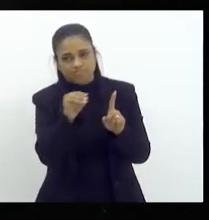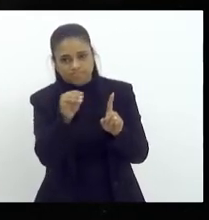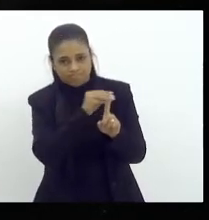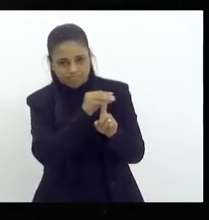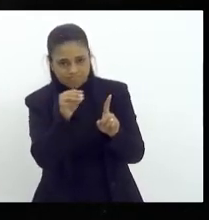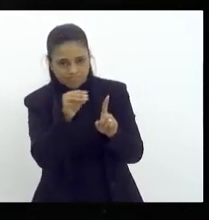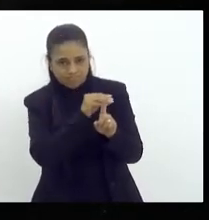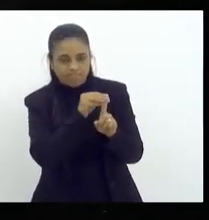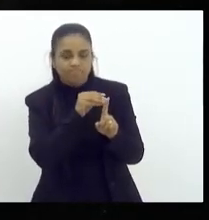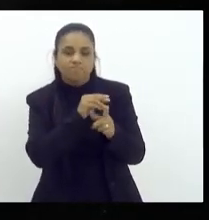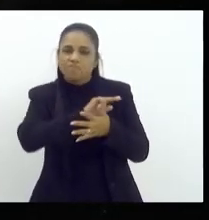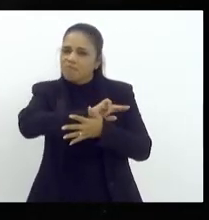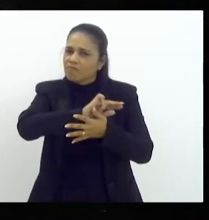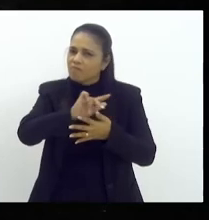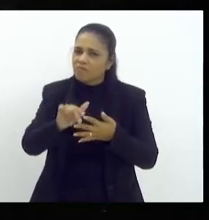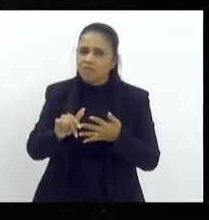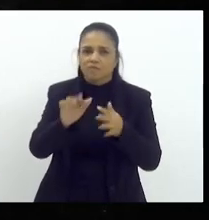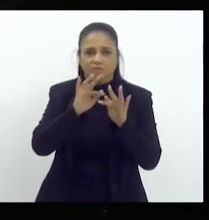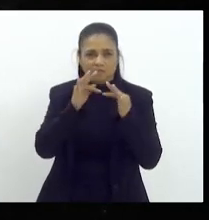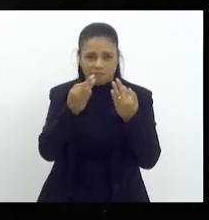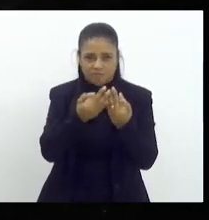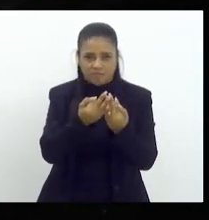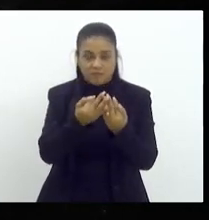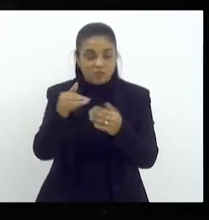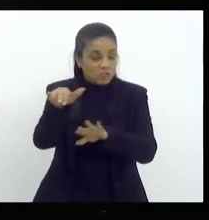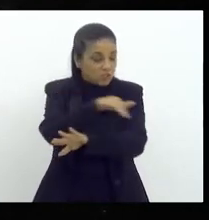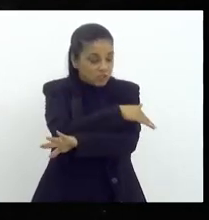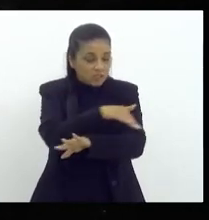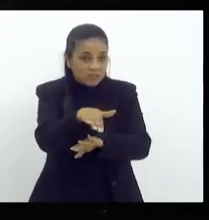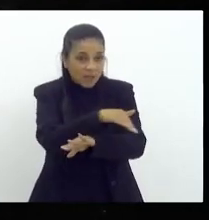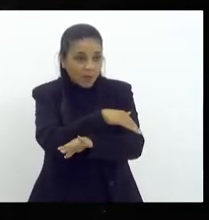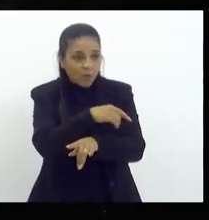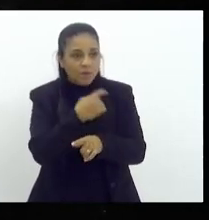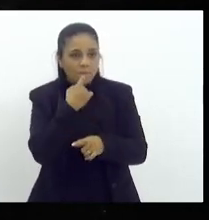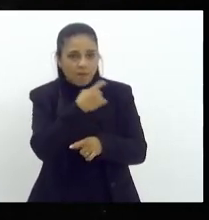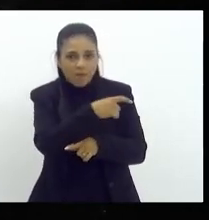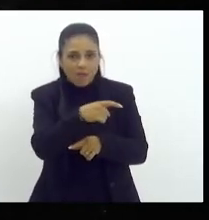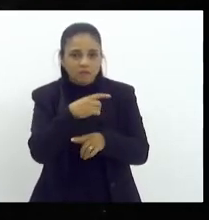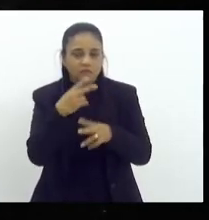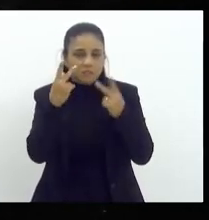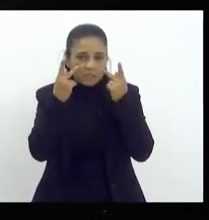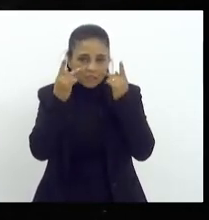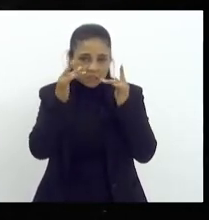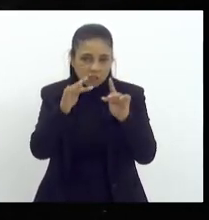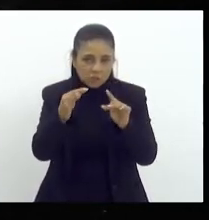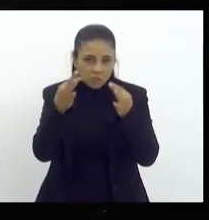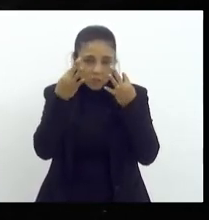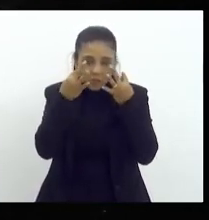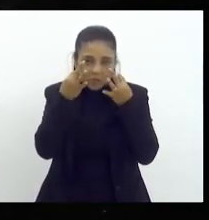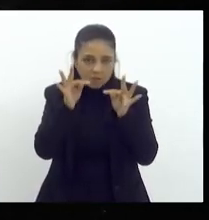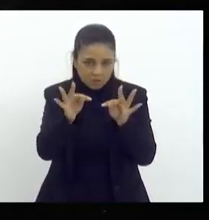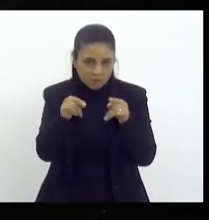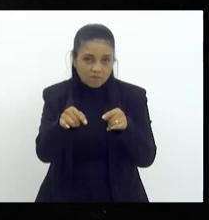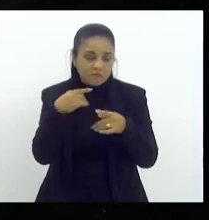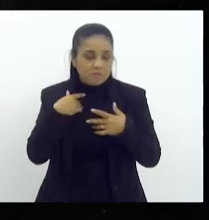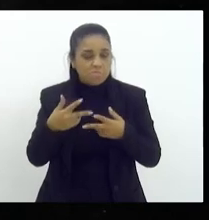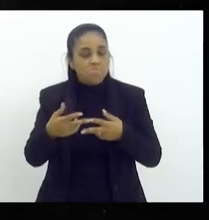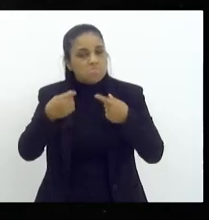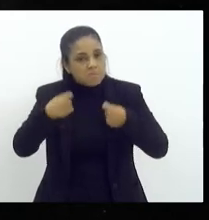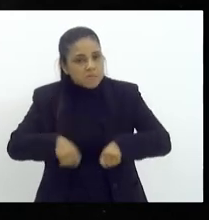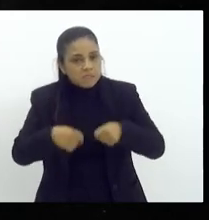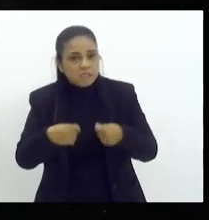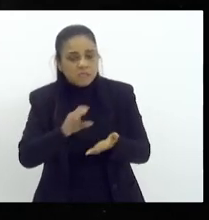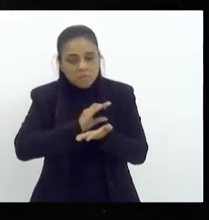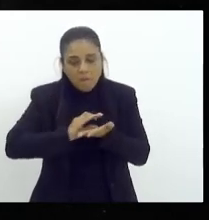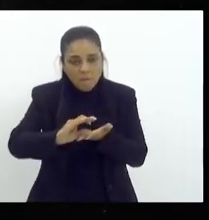muitas como a gente pode testemunhar só de andar pelas ruas aqui e essas pessoas precisam receber um auxílio do estado na recuperação